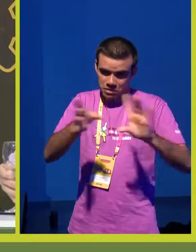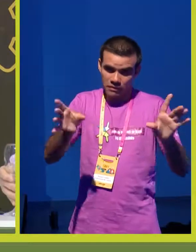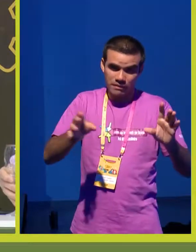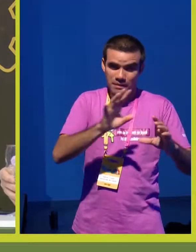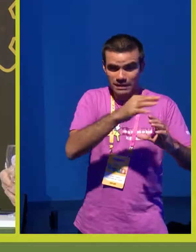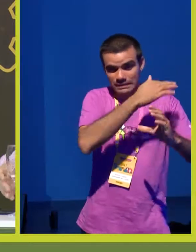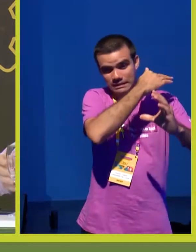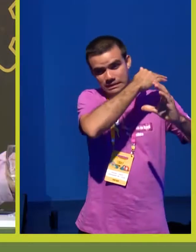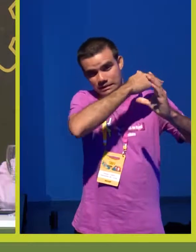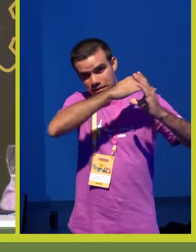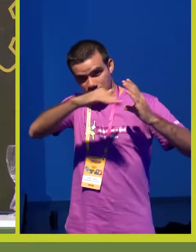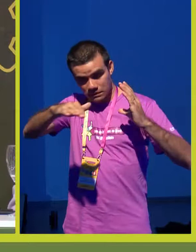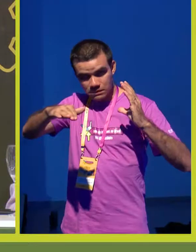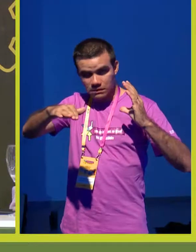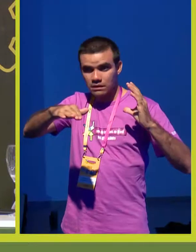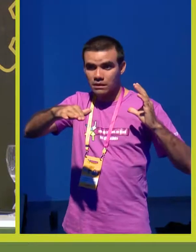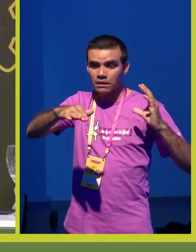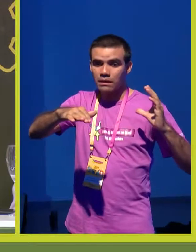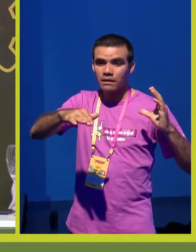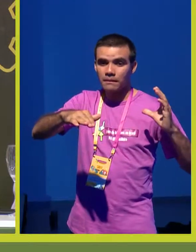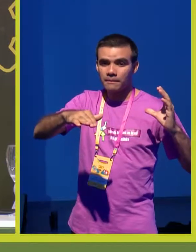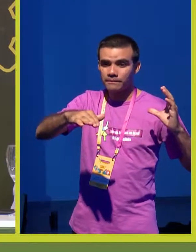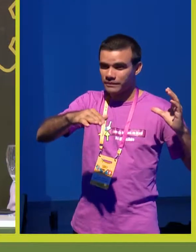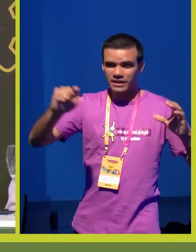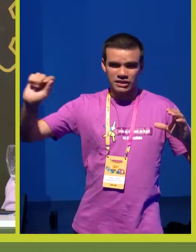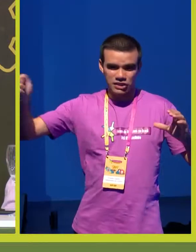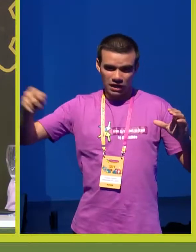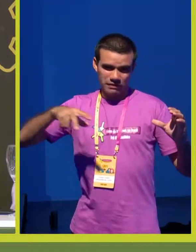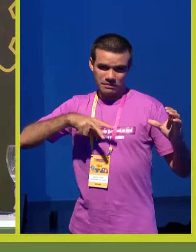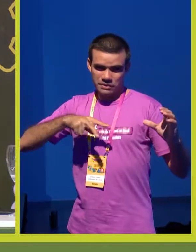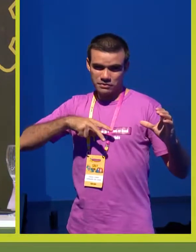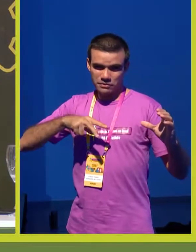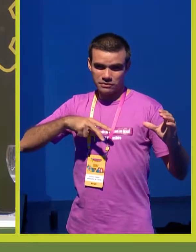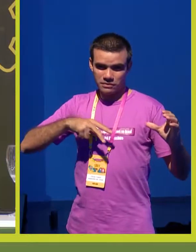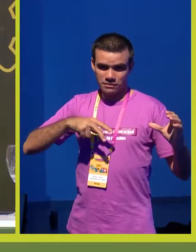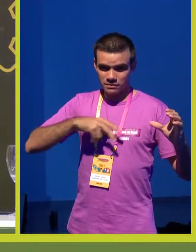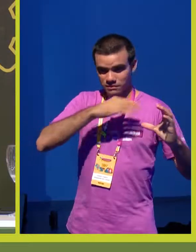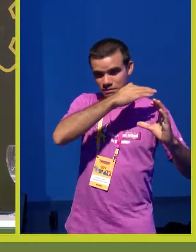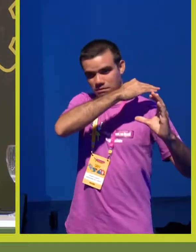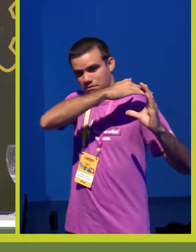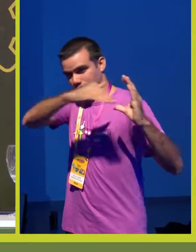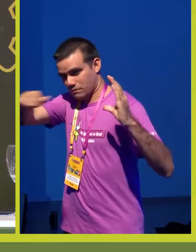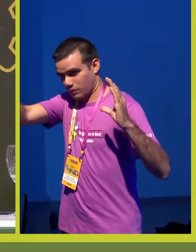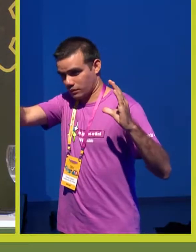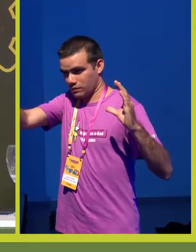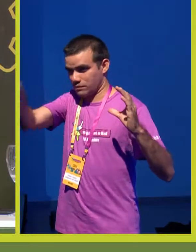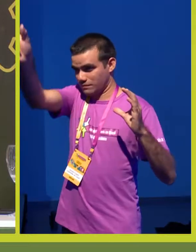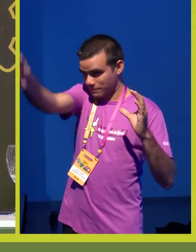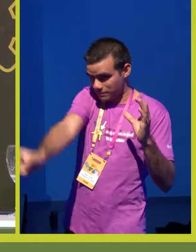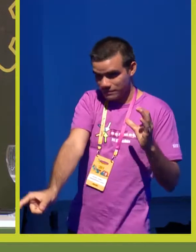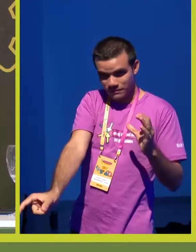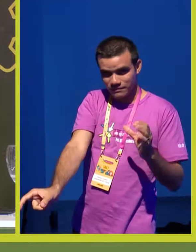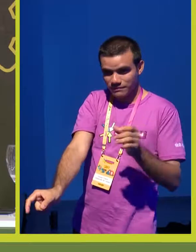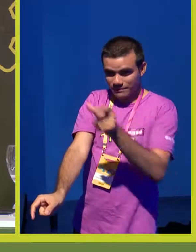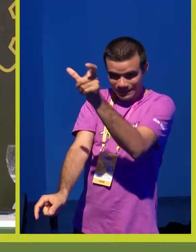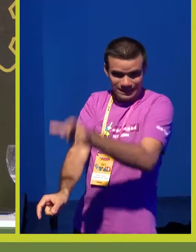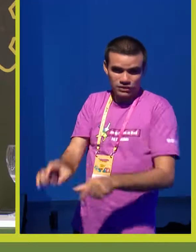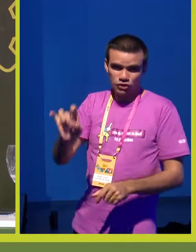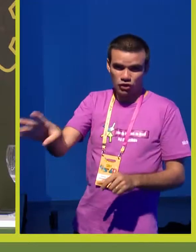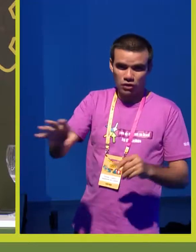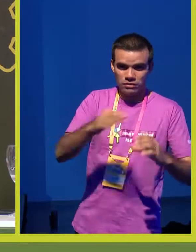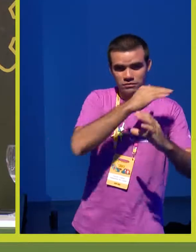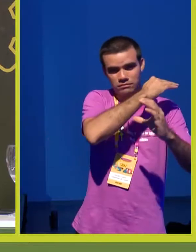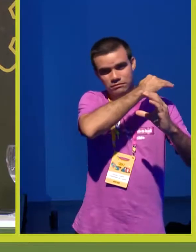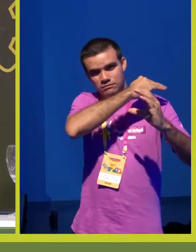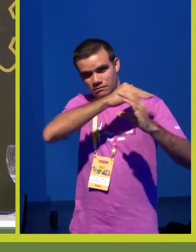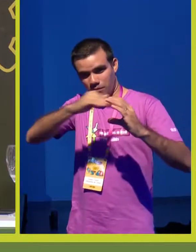mensagem cifrada, ela só vai poder ser aberta pela chave privada da pessoa para quem você está mandando. Elas são matematicamente relacionadas. Então, você fecha com